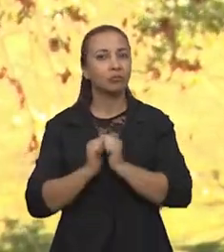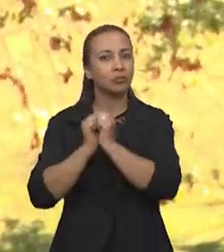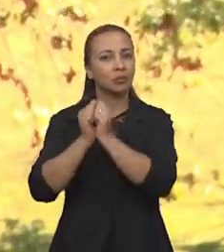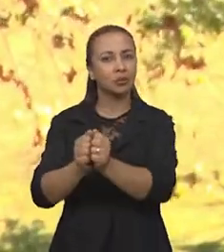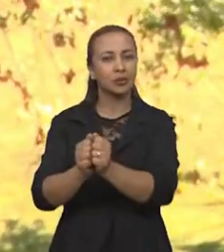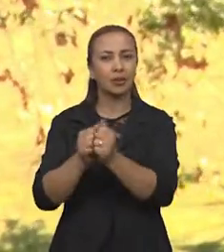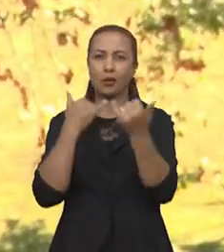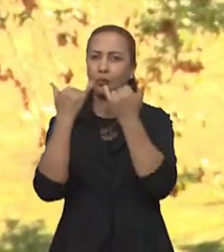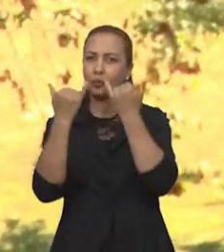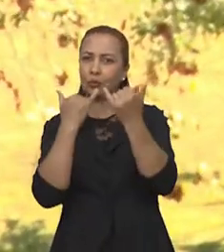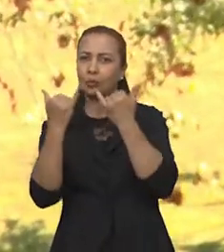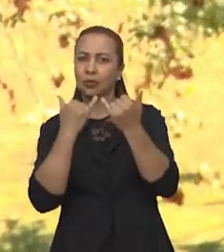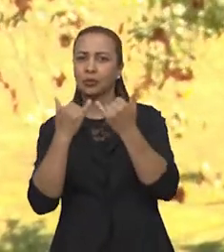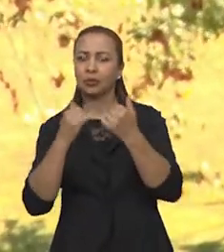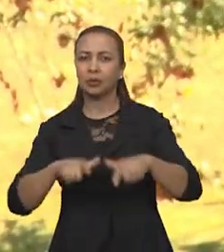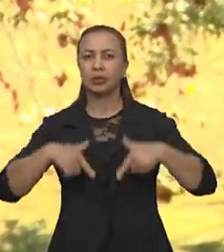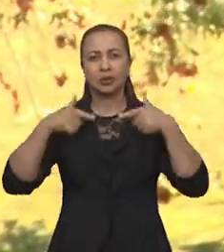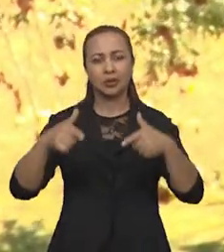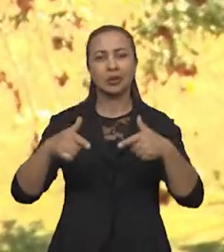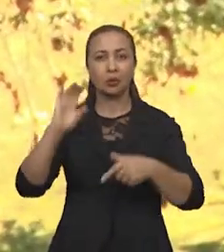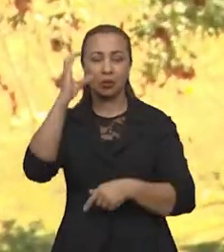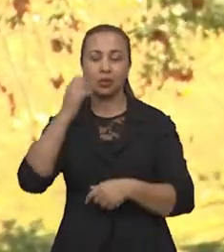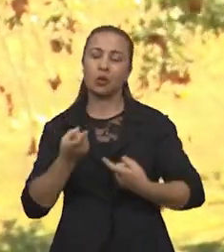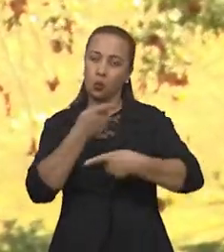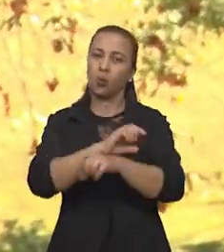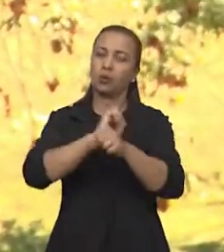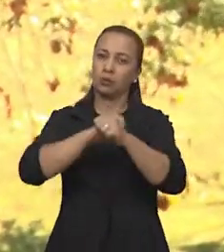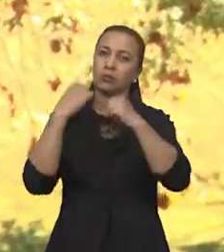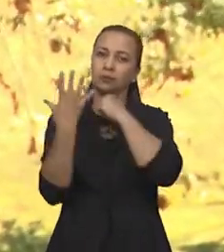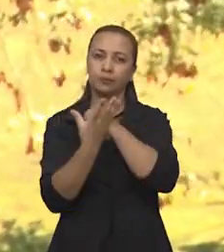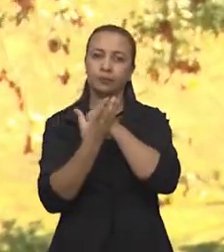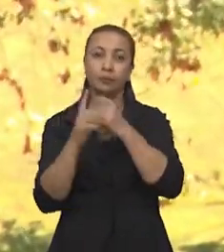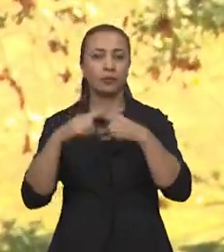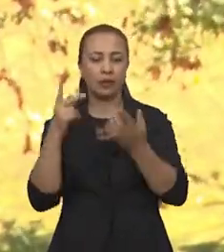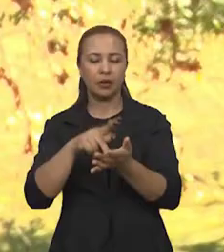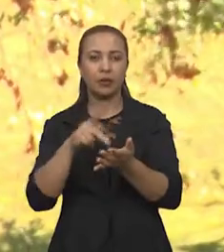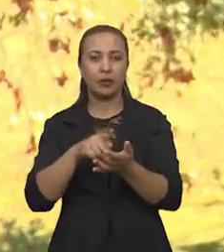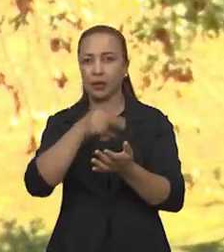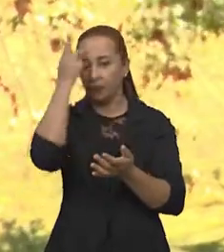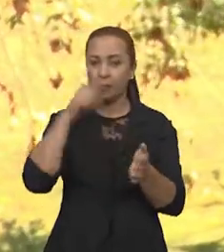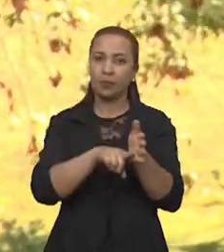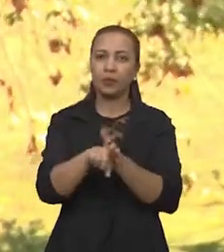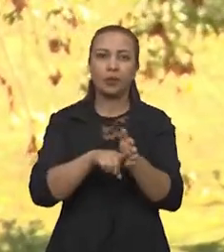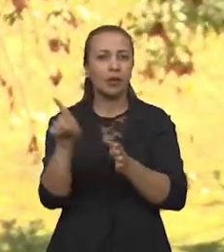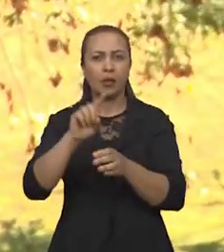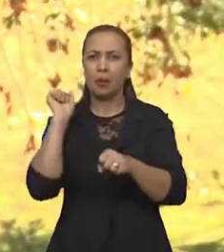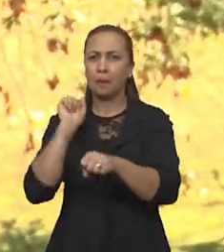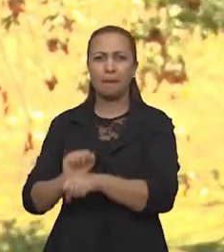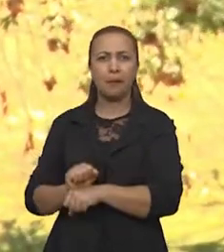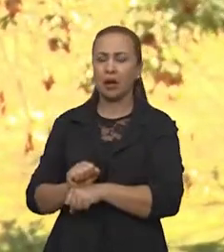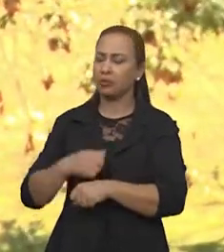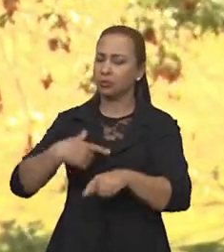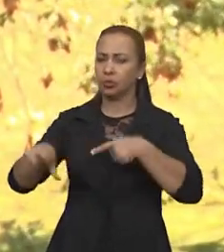A gente está sempre acompanhando notícias sobre a batalha da ciência contra a Covid. Mas a verdade é que os pesquisadores não param em suas